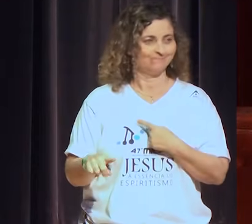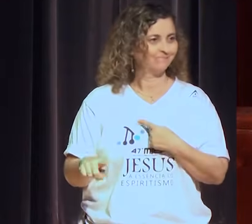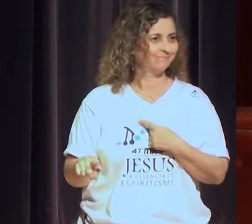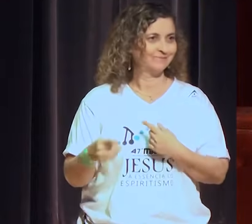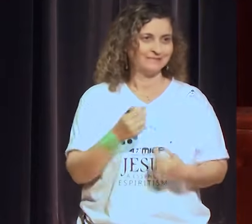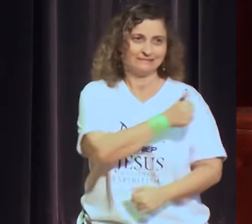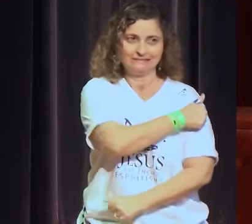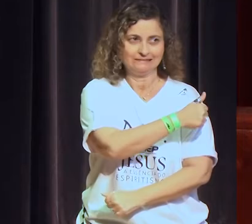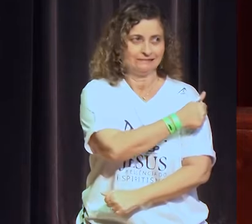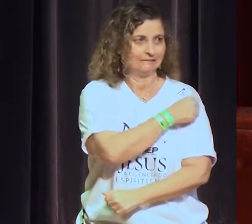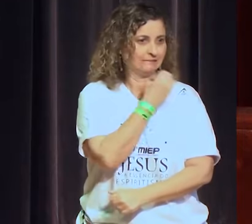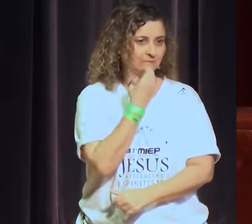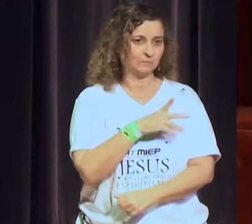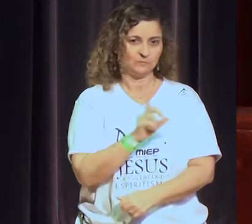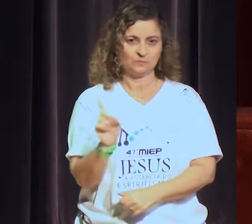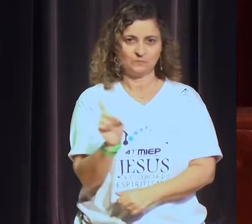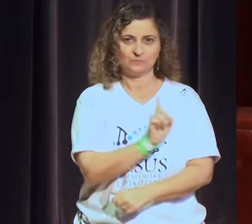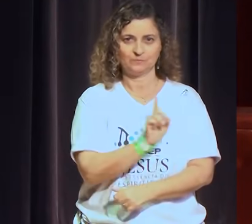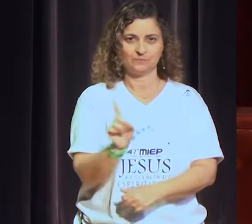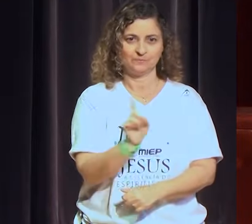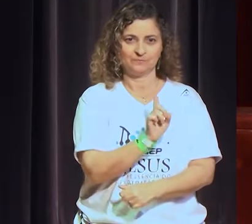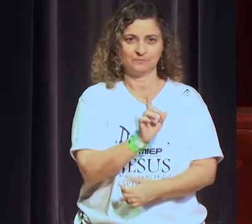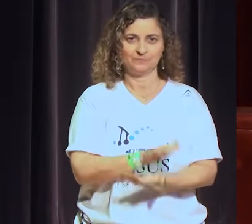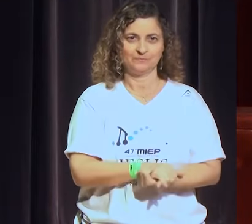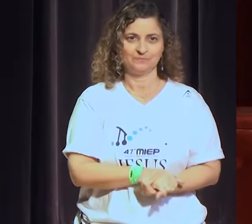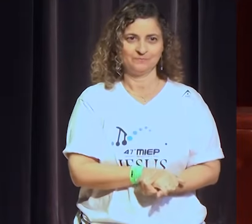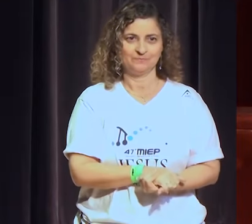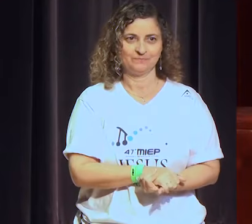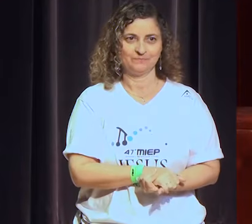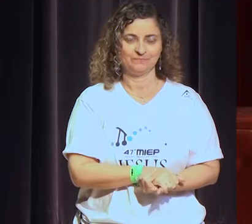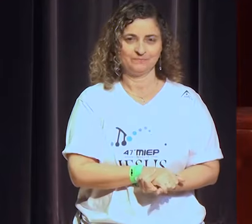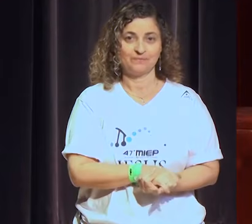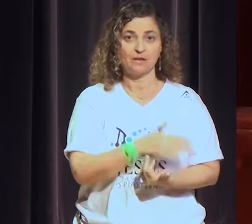aluno. Olha isso, a escola é engraçada, né?